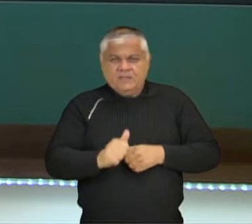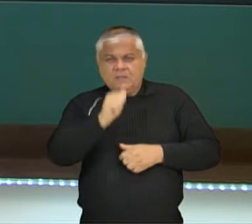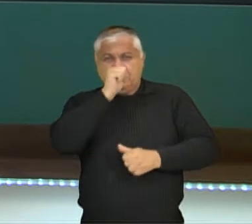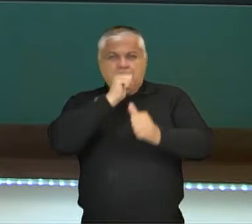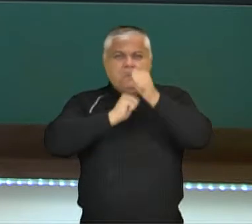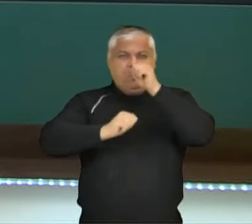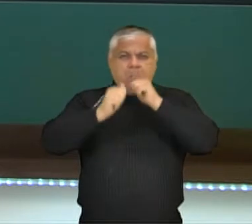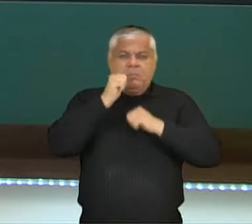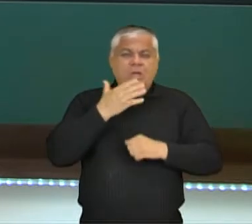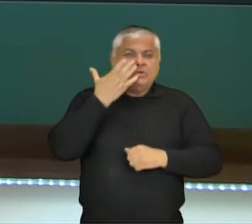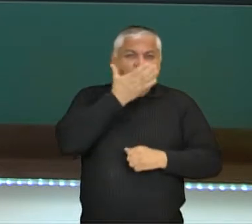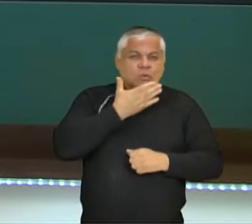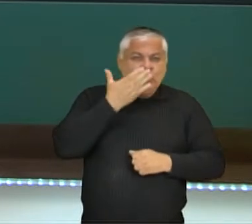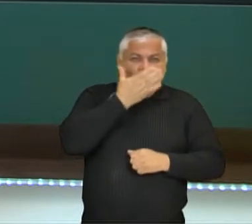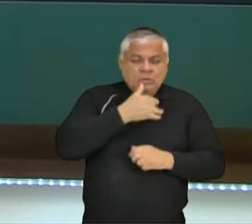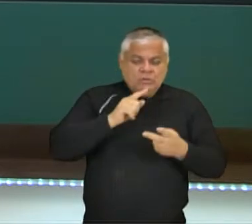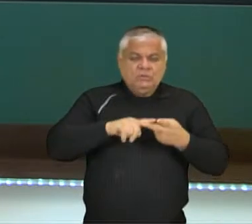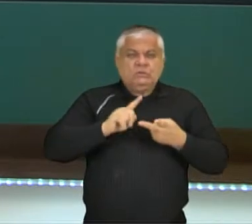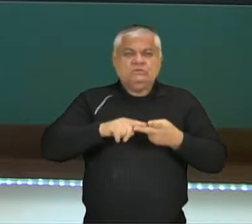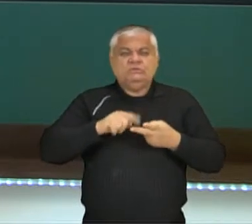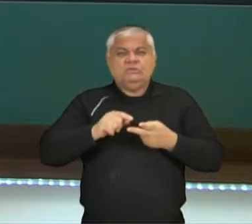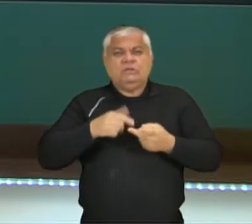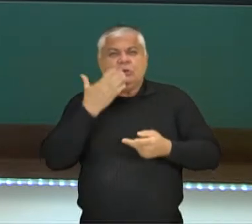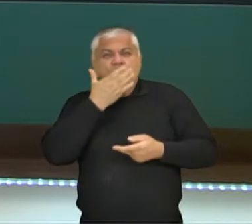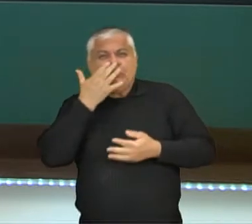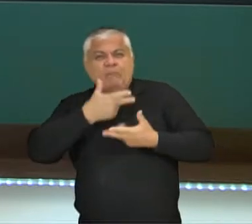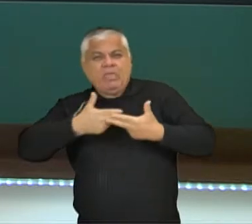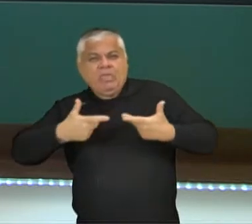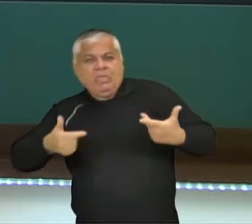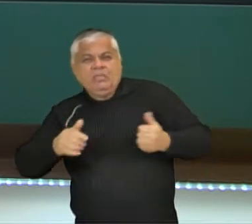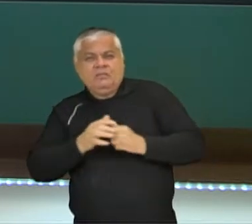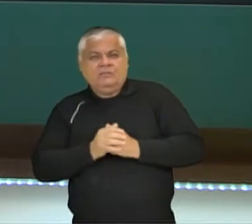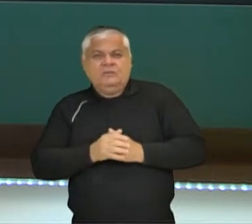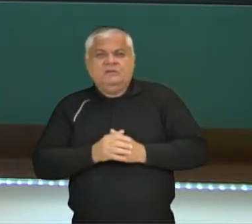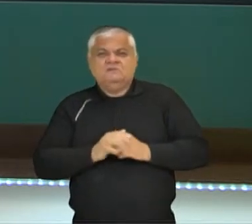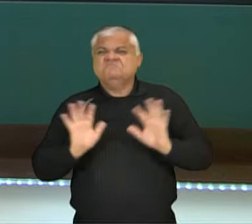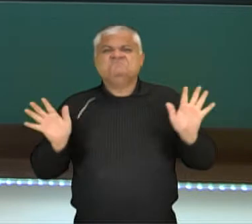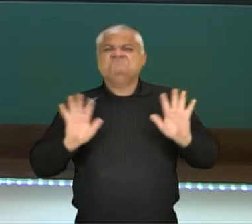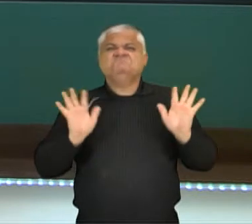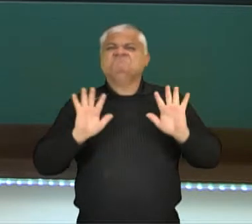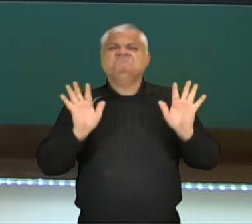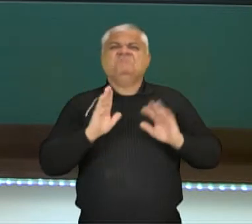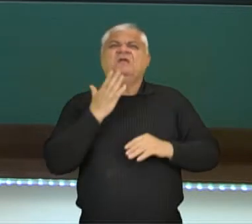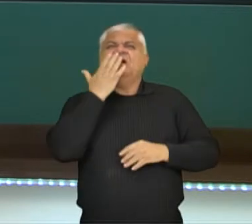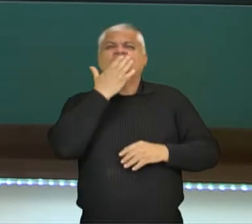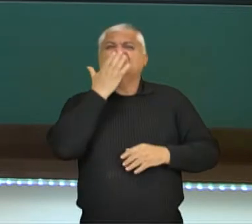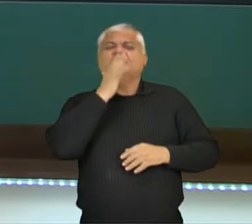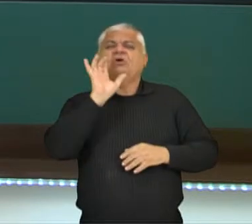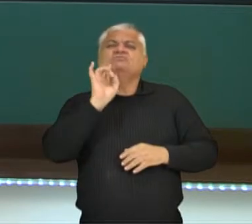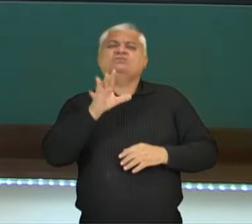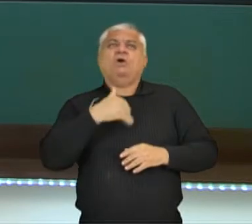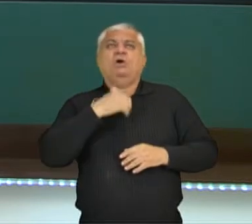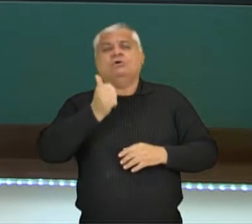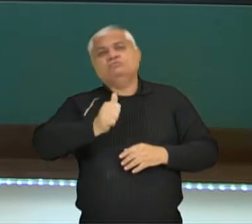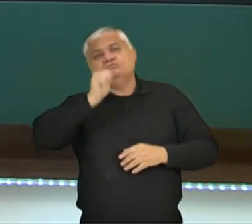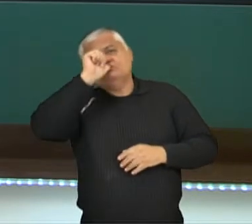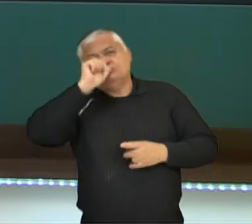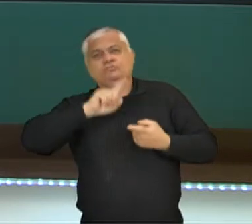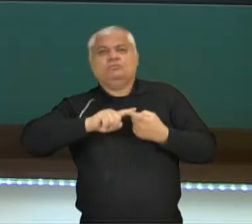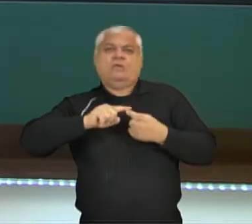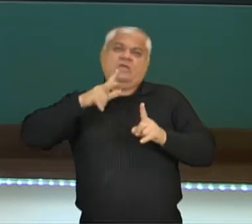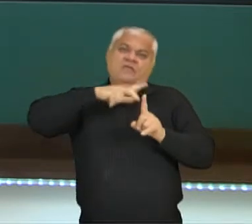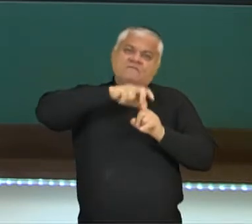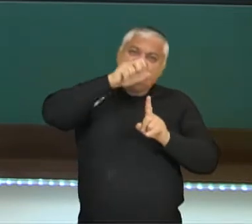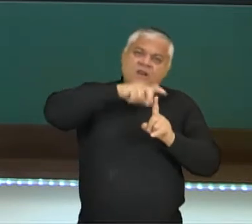doce? Você está ingerindo muito açúcar? Ah, não, professora, eu não como açúcar não, mas eu tomo suco, eu tomo refrigerante,